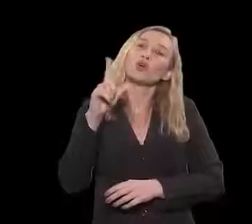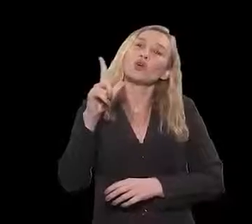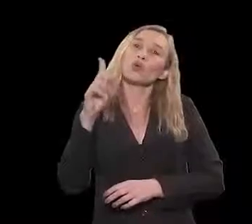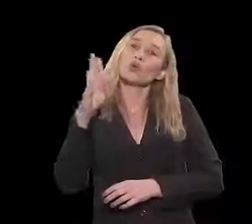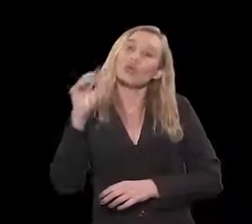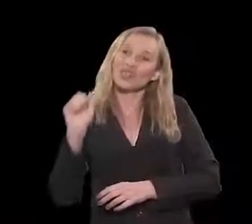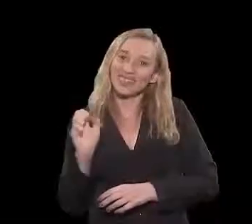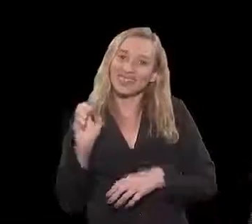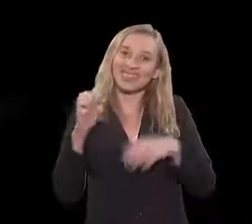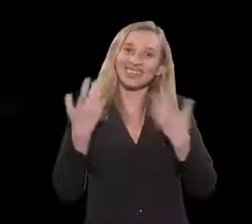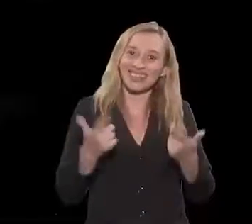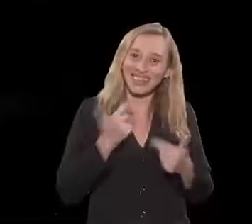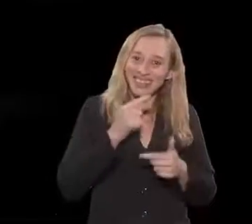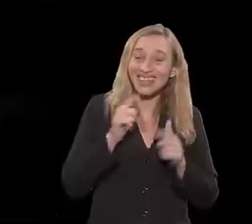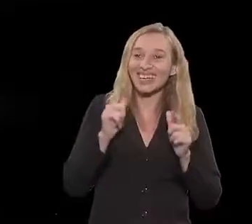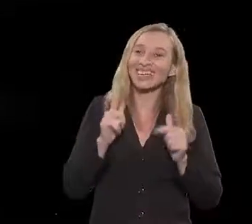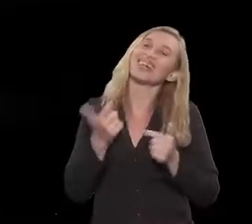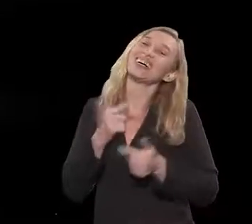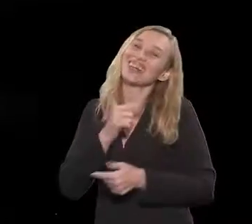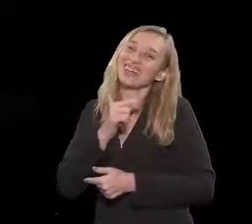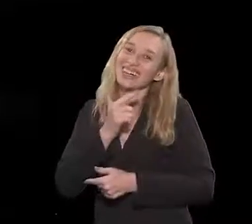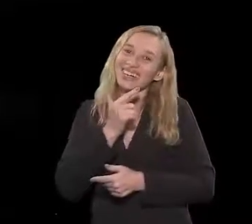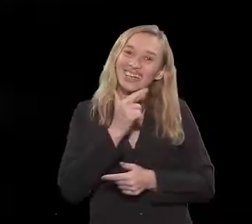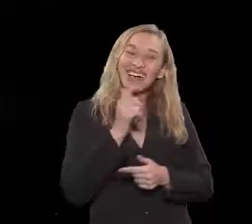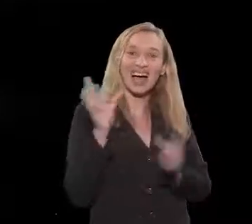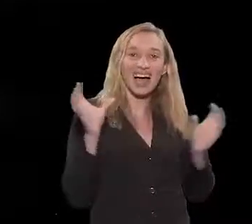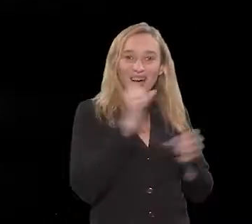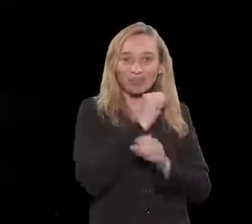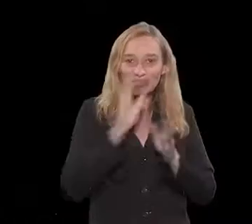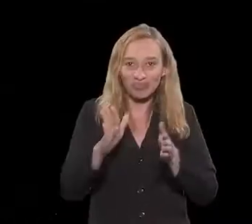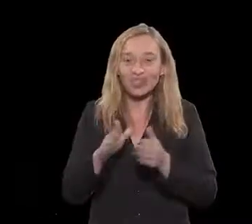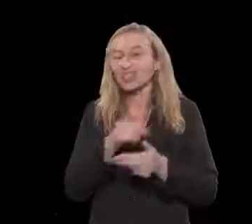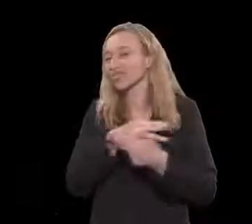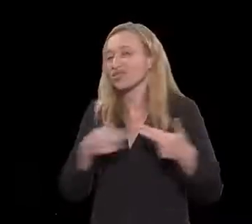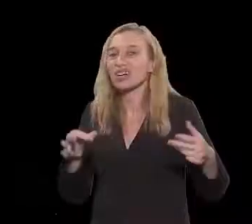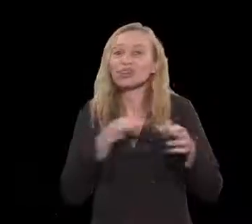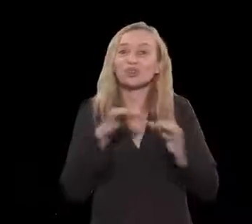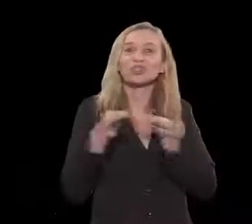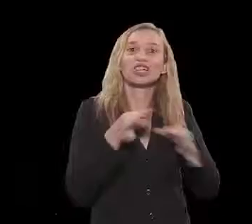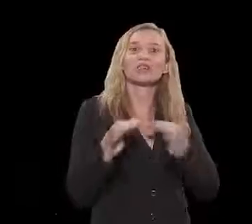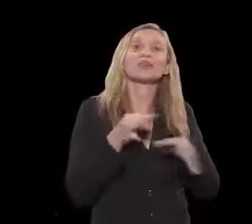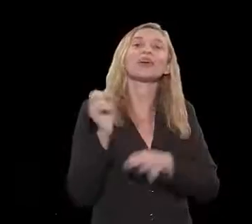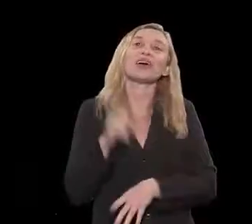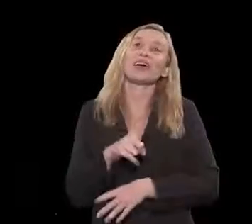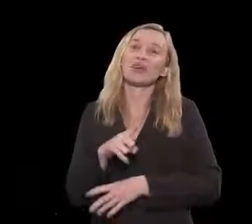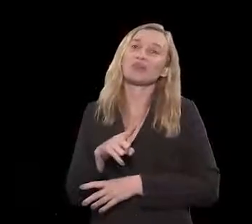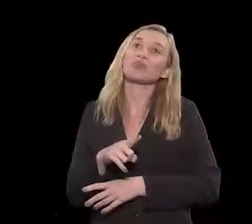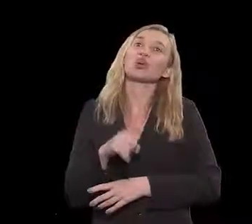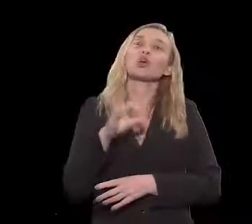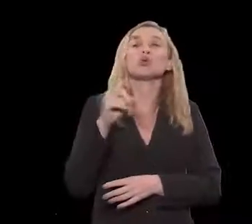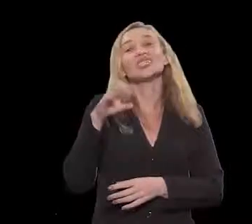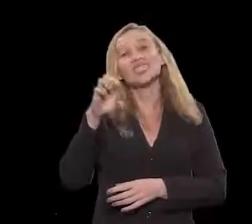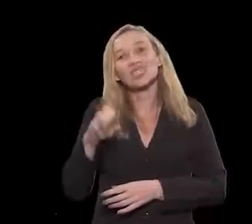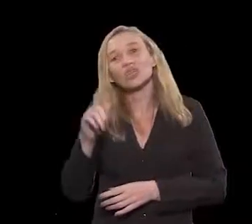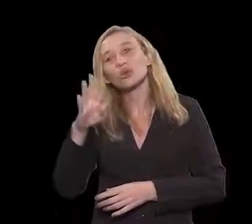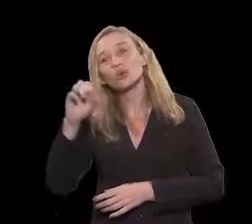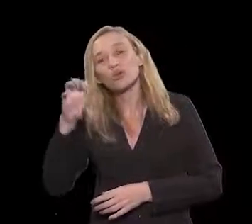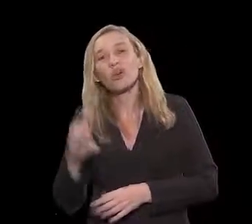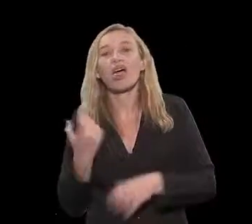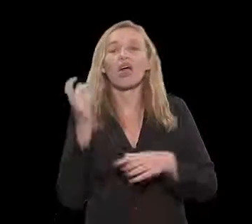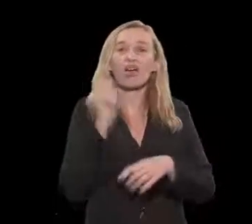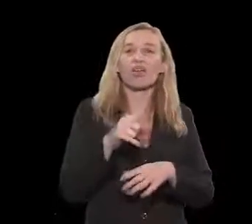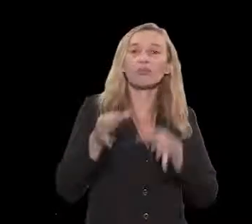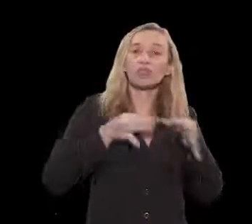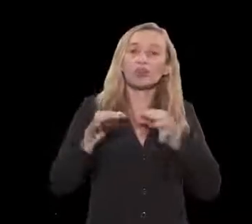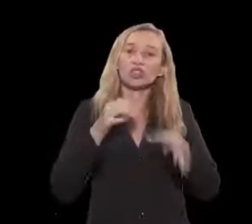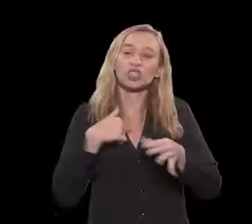Cineclube, pois é. Rapidinho! São muitos projetos, né? O Cineclube é um